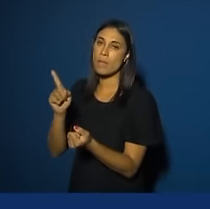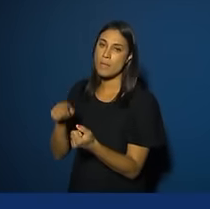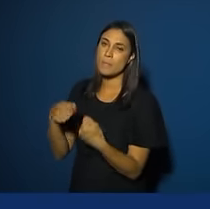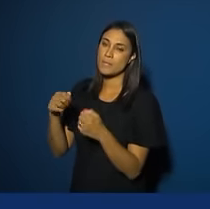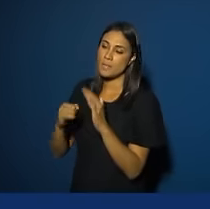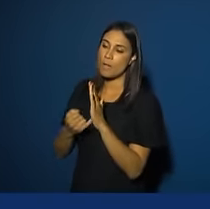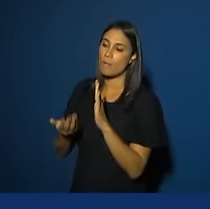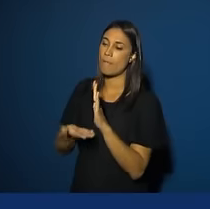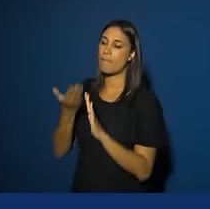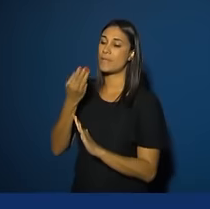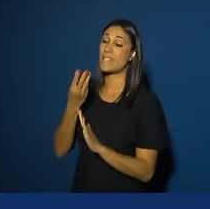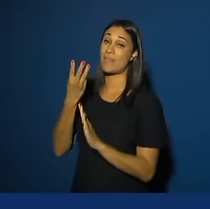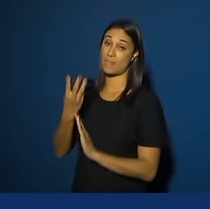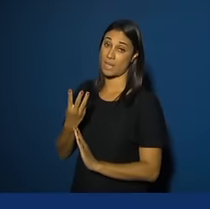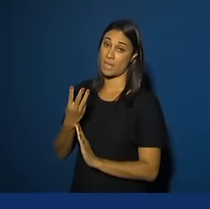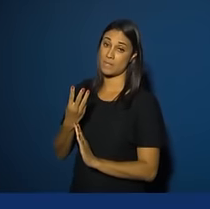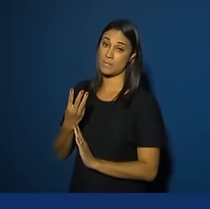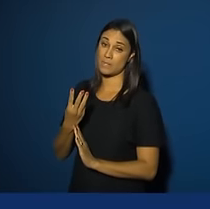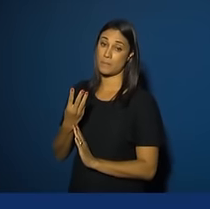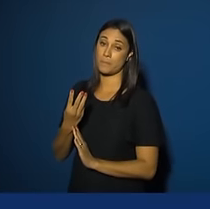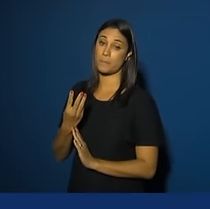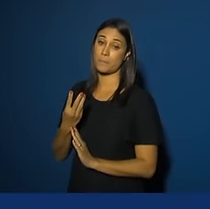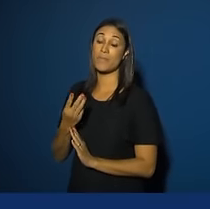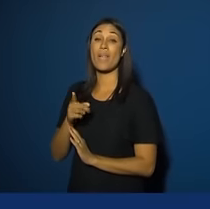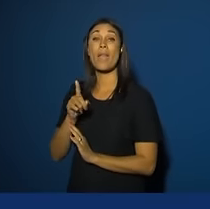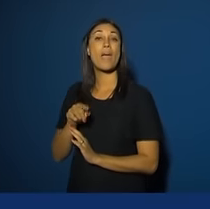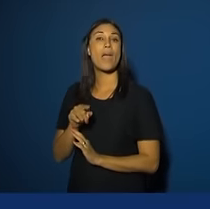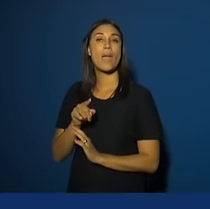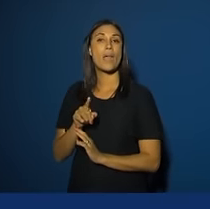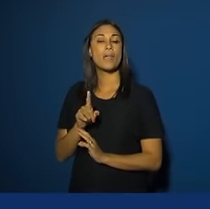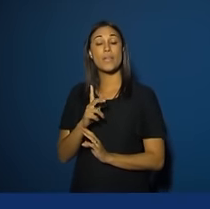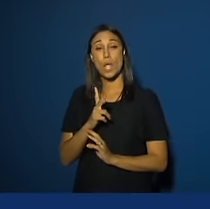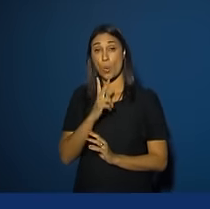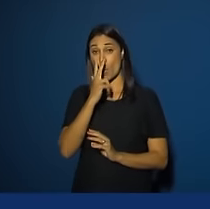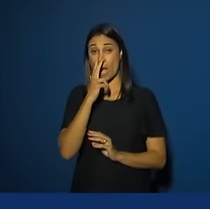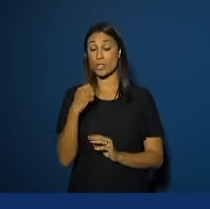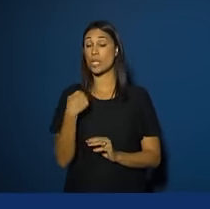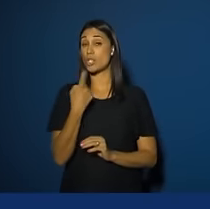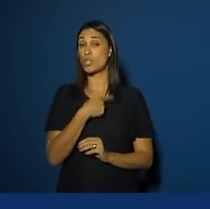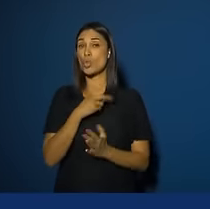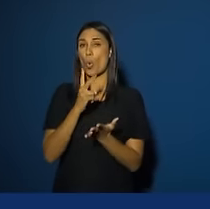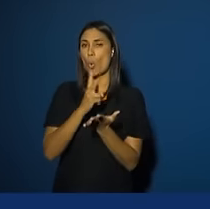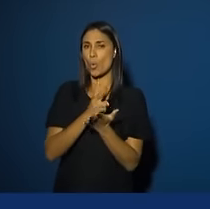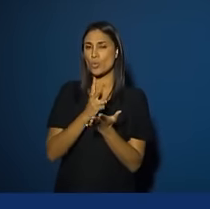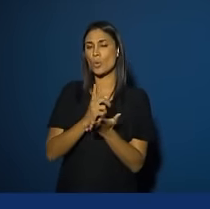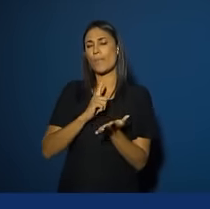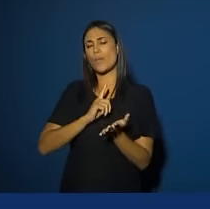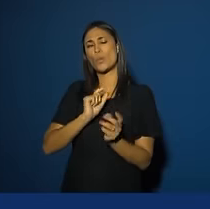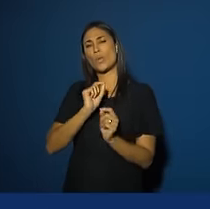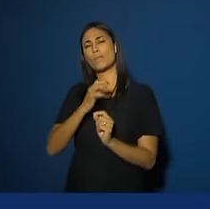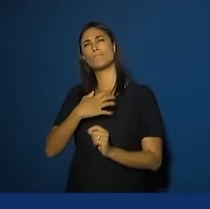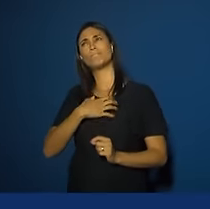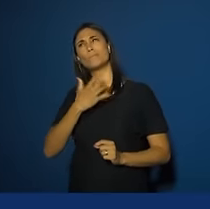de novo, a perder de vista, é que eu acho que a gente continua tendo uma